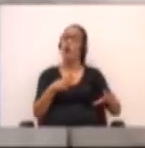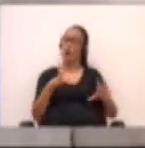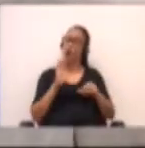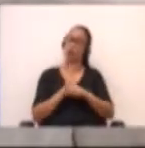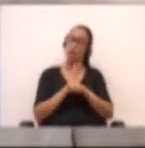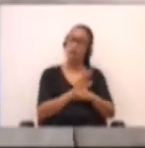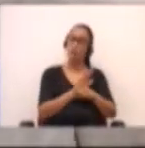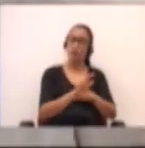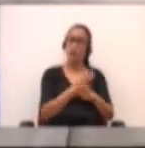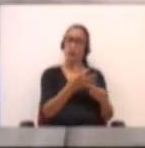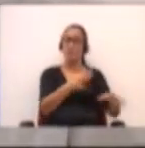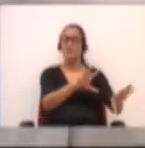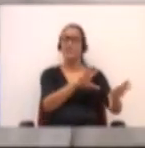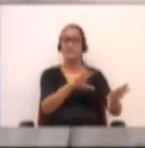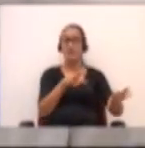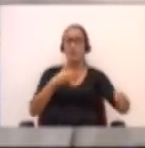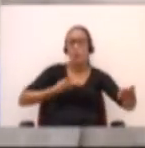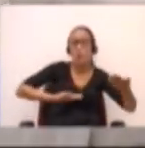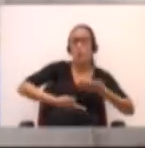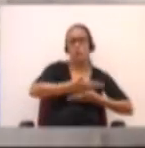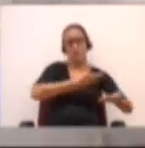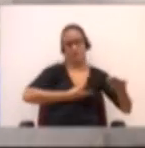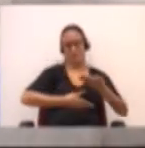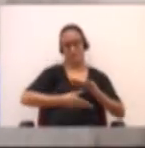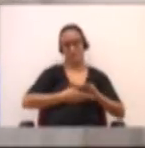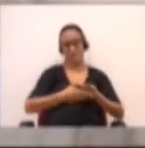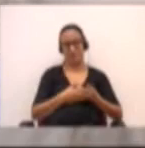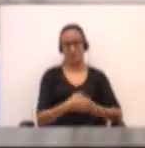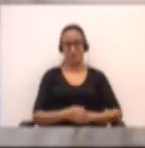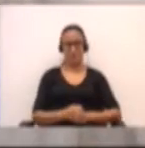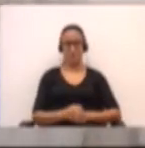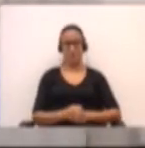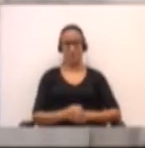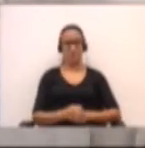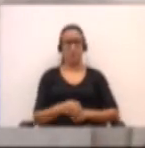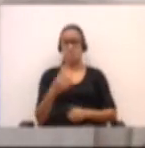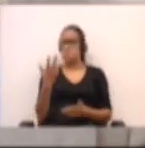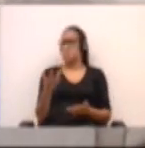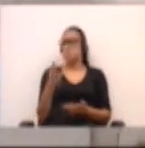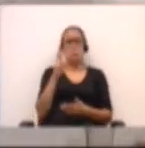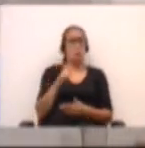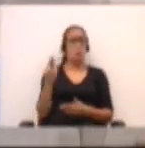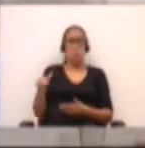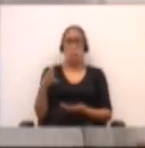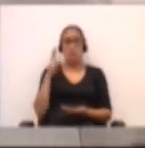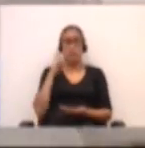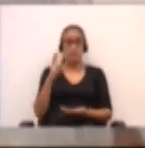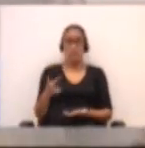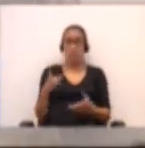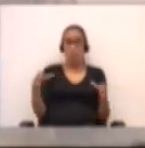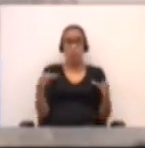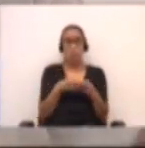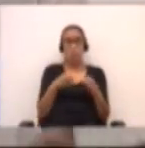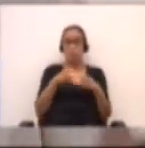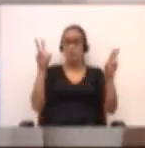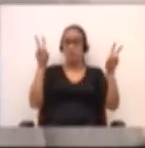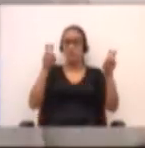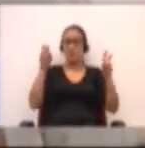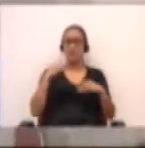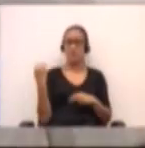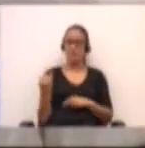que estudasse a possibilidade de rever essa situação. Nunca vi isso aqui na Câmara Municipal. Uma comissão de assuntos relevantes